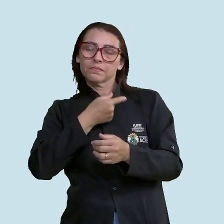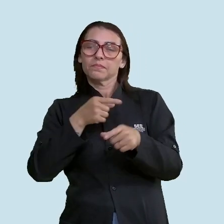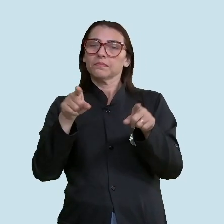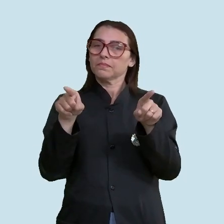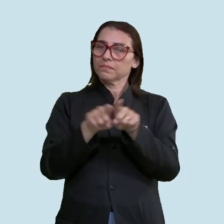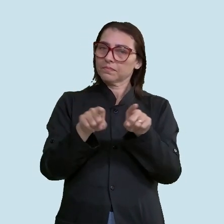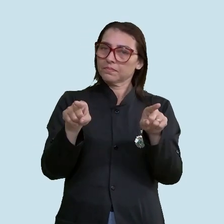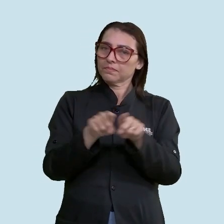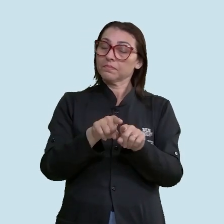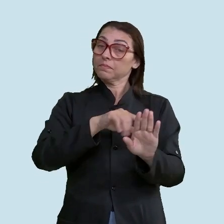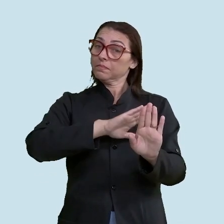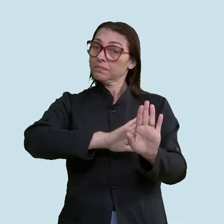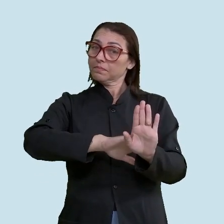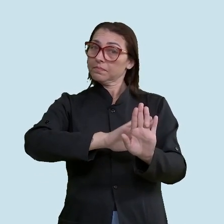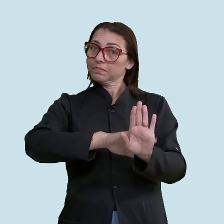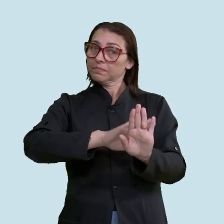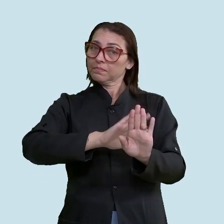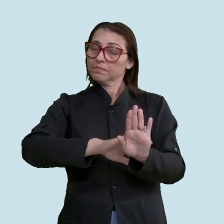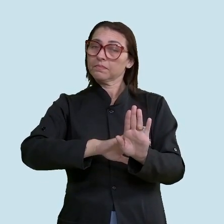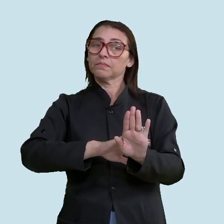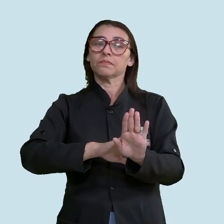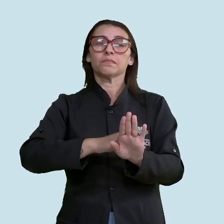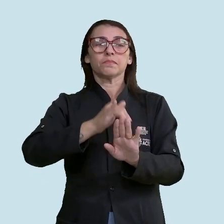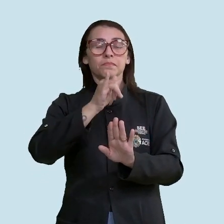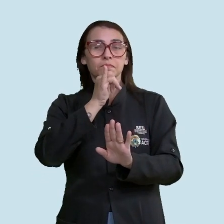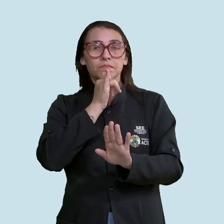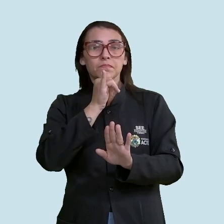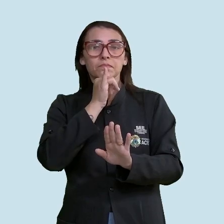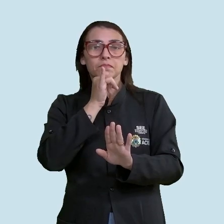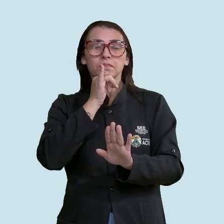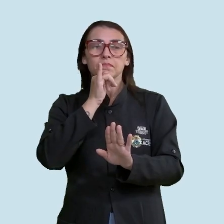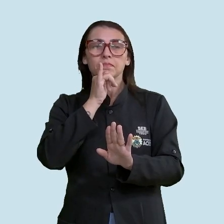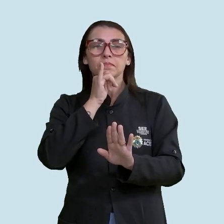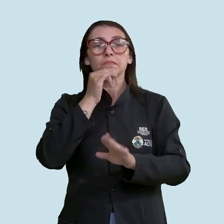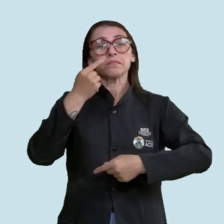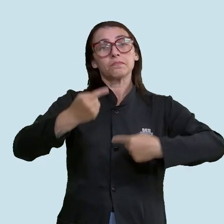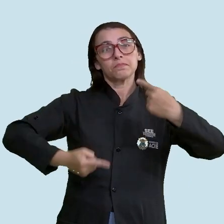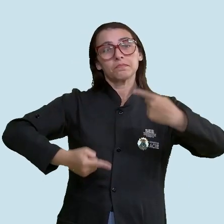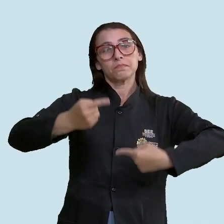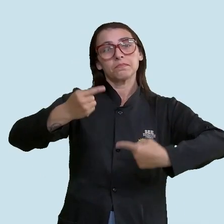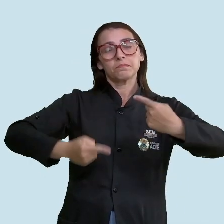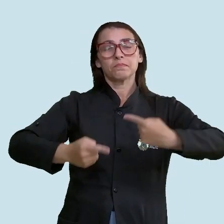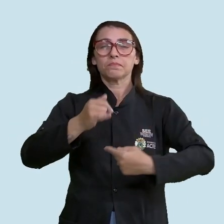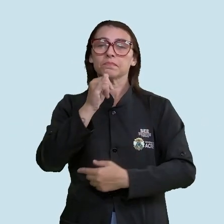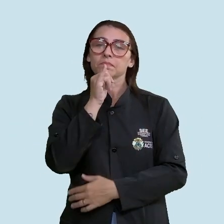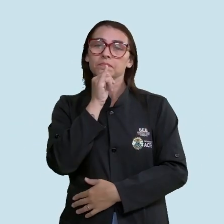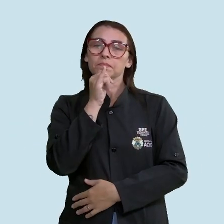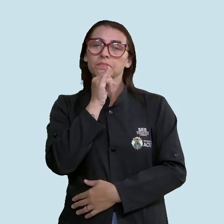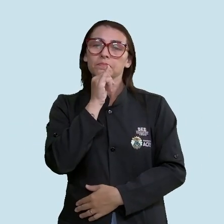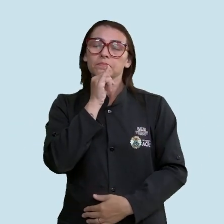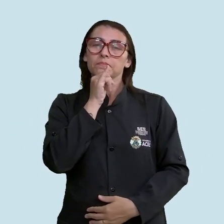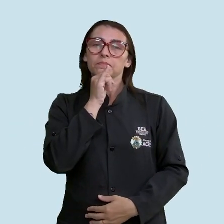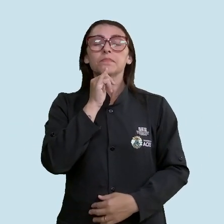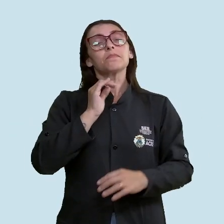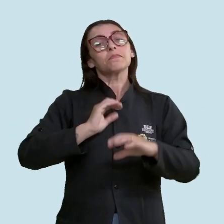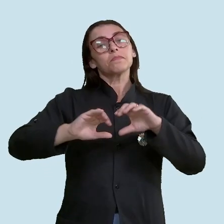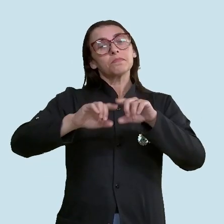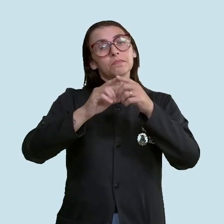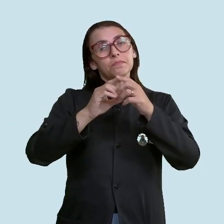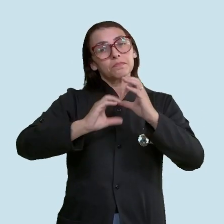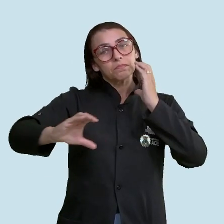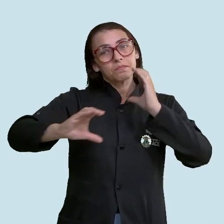traz ideologia. E são exemplos de memes aí, os políticos, por exemplo, né? São formas de